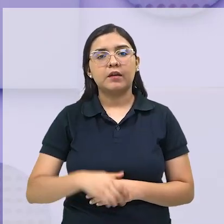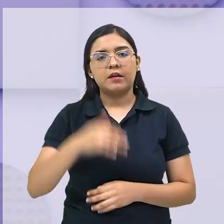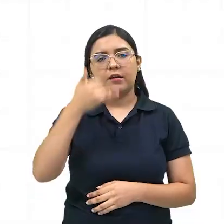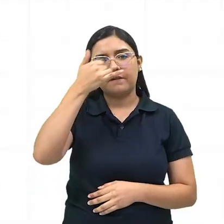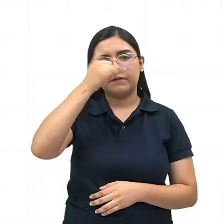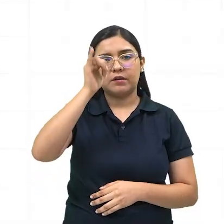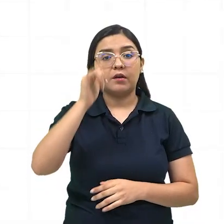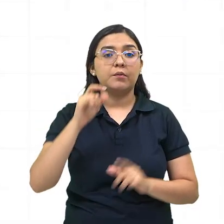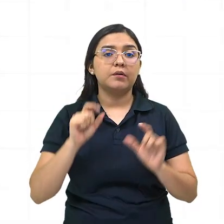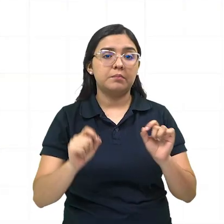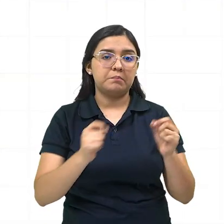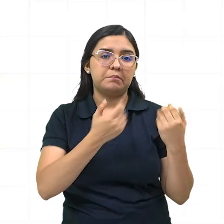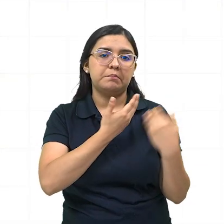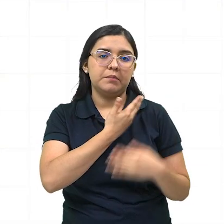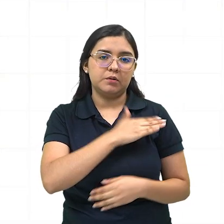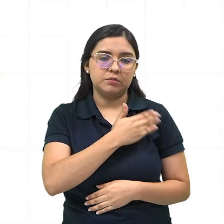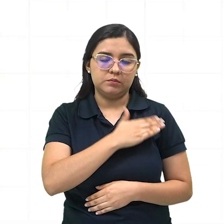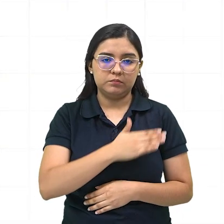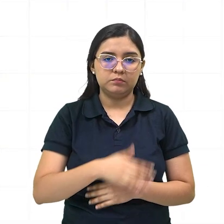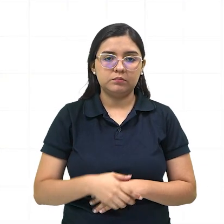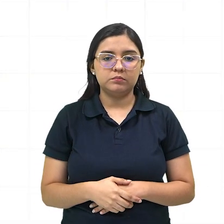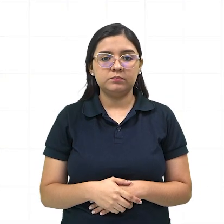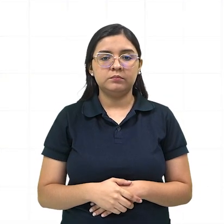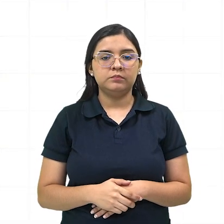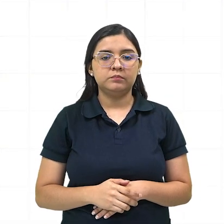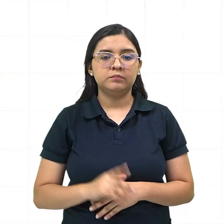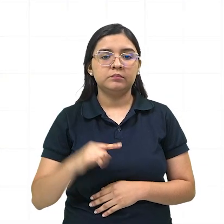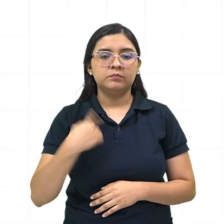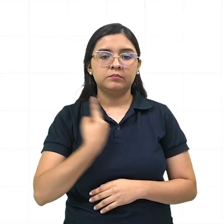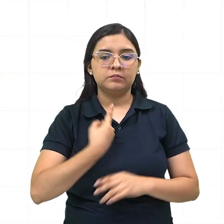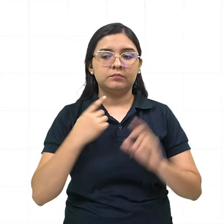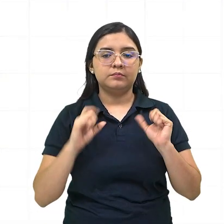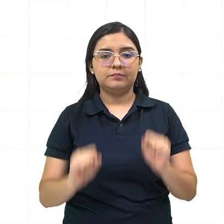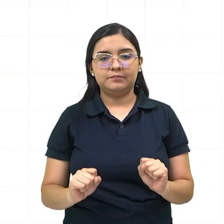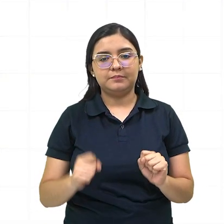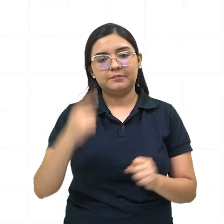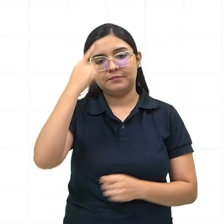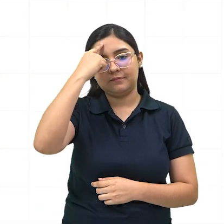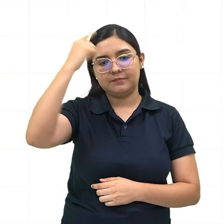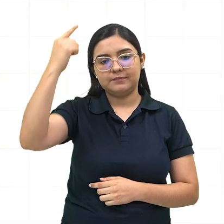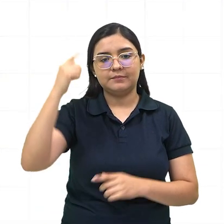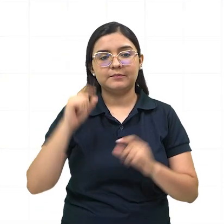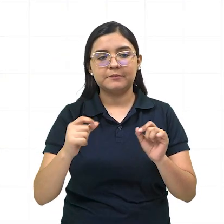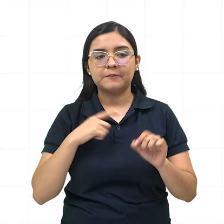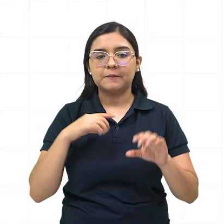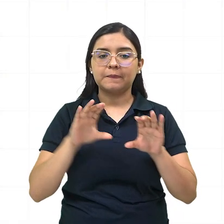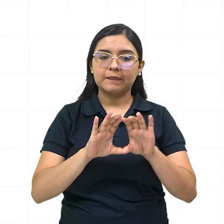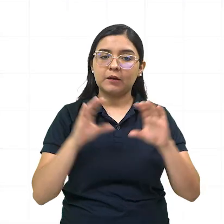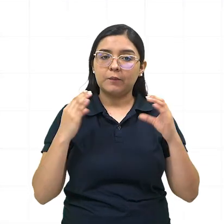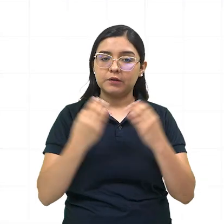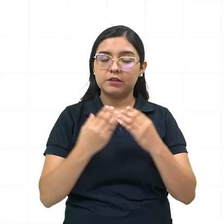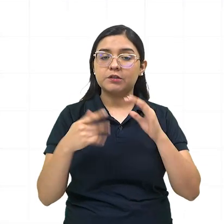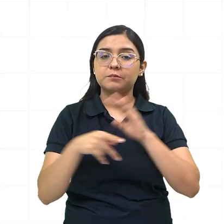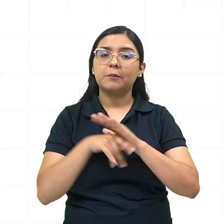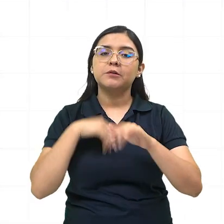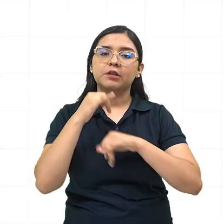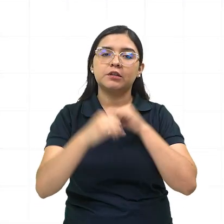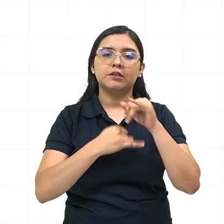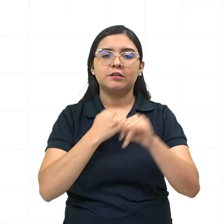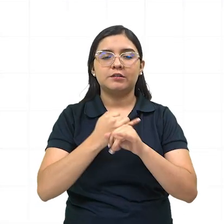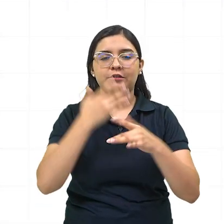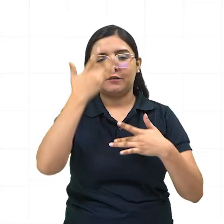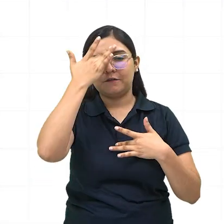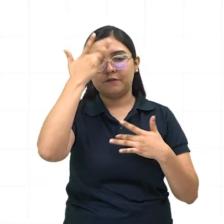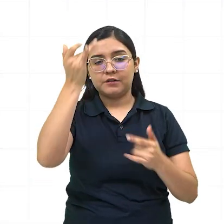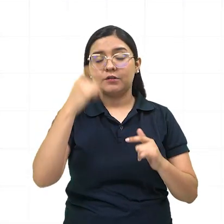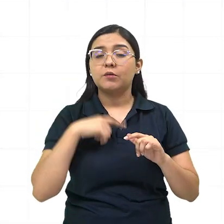qualquer preconceito, ok? E aqui nós podemos pensar também um outro fenômeno, as comunidades virtuais de fé. Com o crescimento das